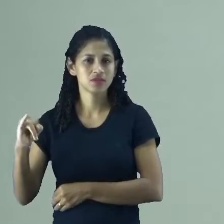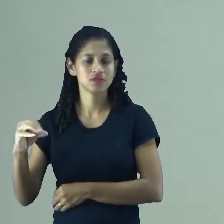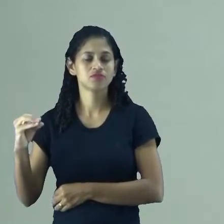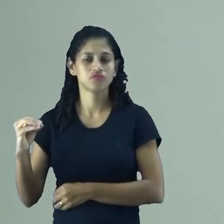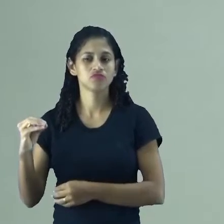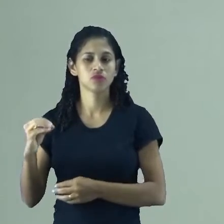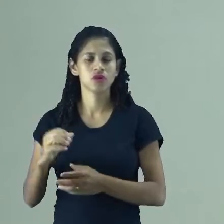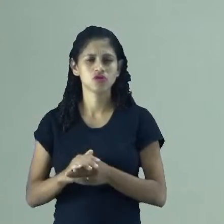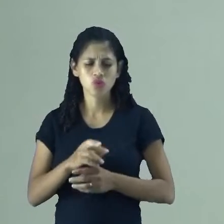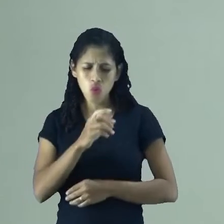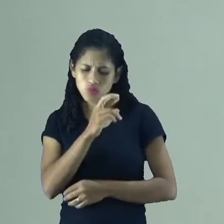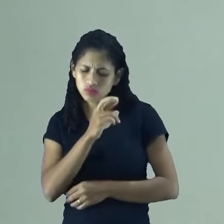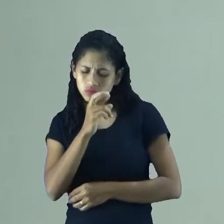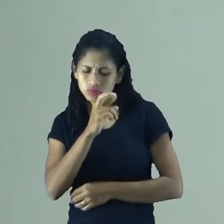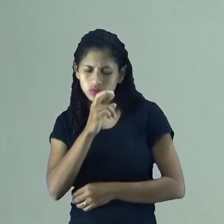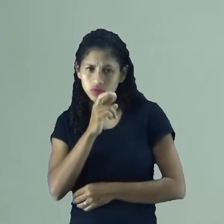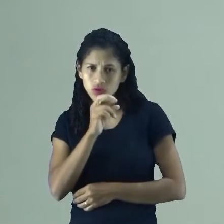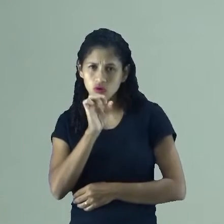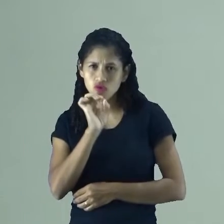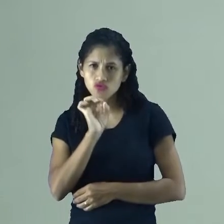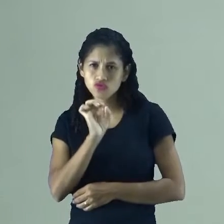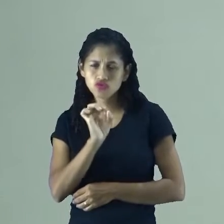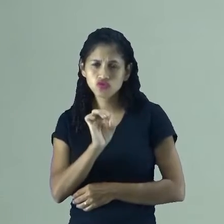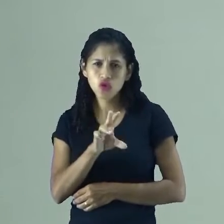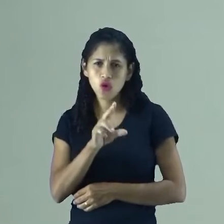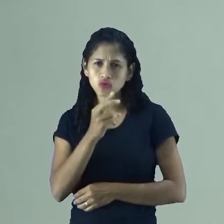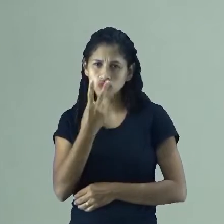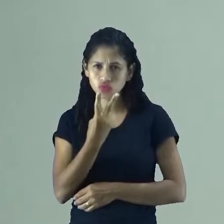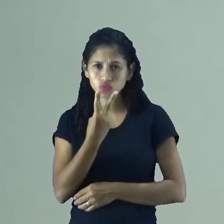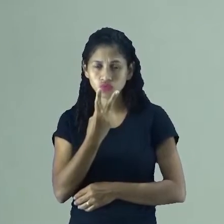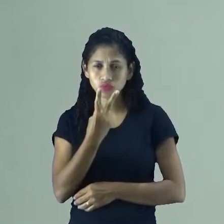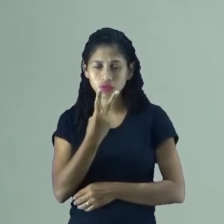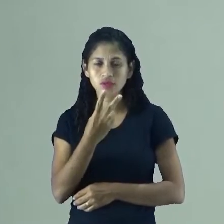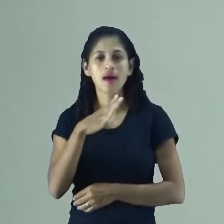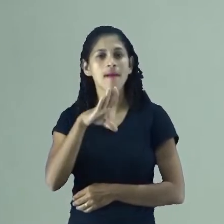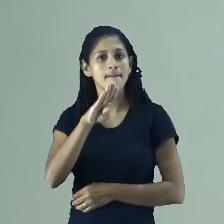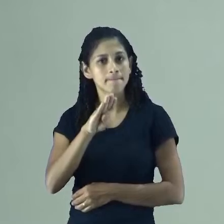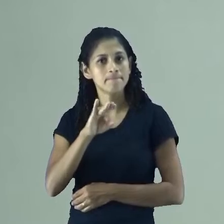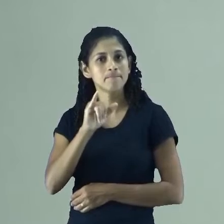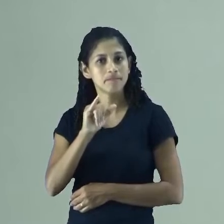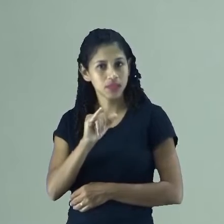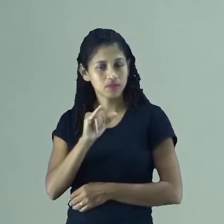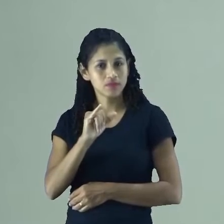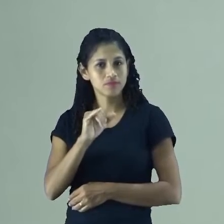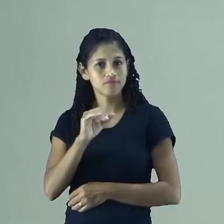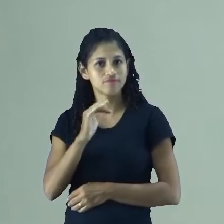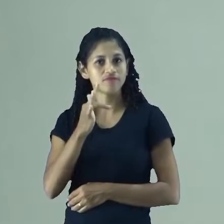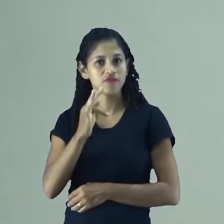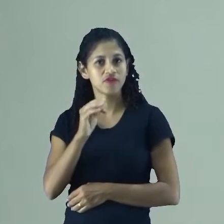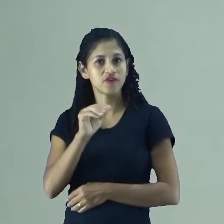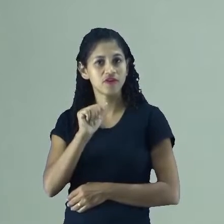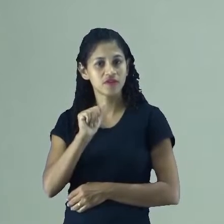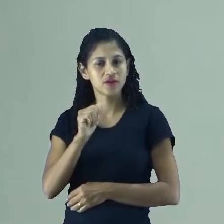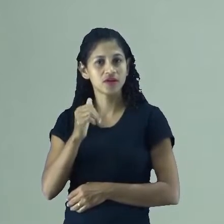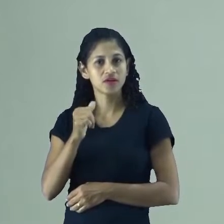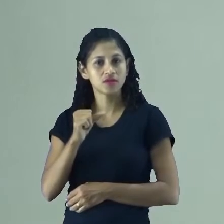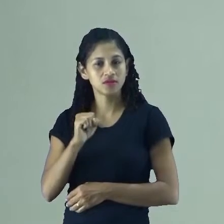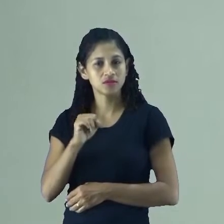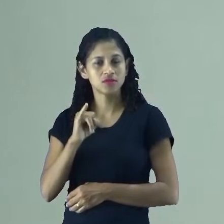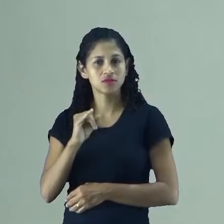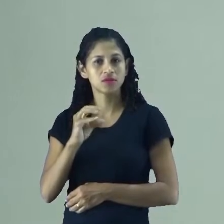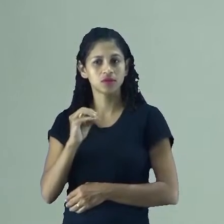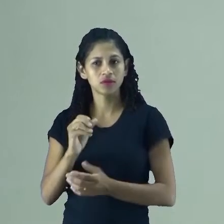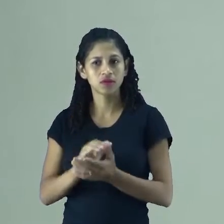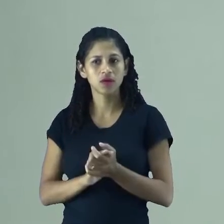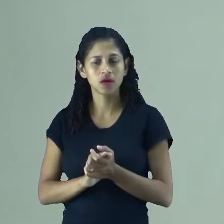que se trata de uma mistura bifásica. Se eu consigo visualizar perfeitamente 3 fases, será trifásica. Se